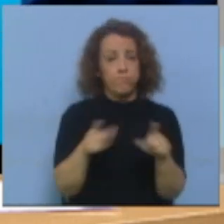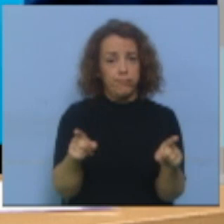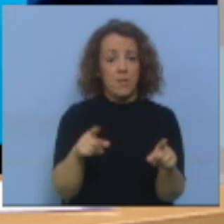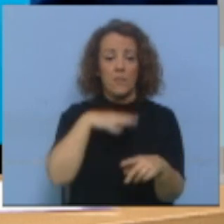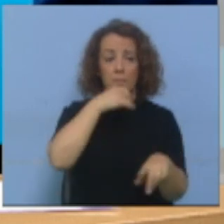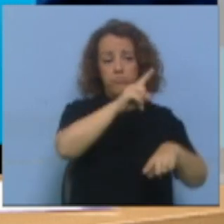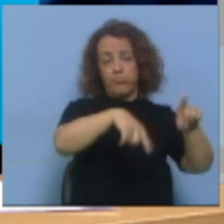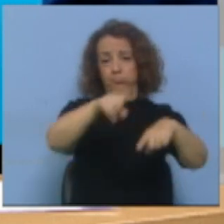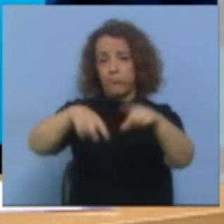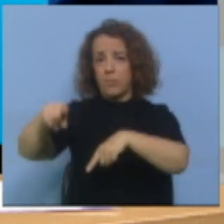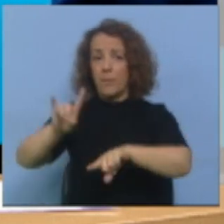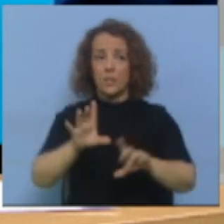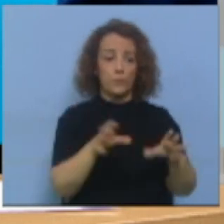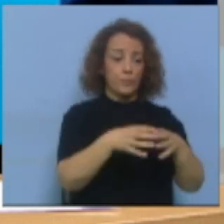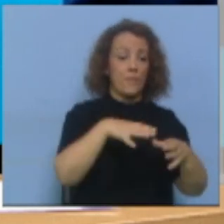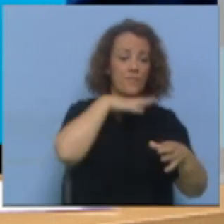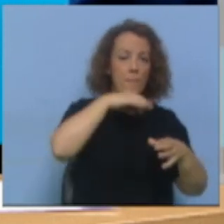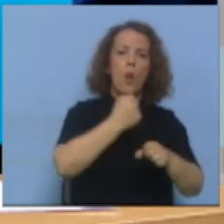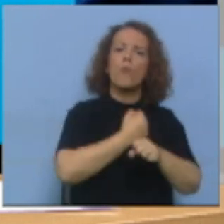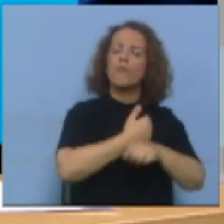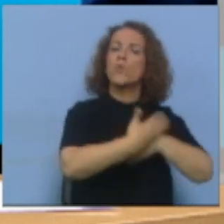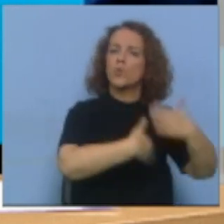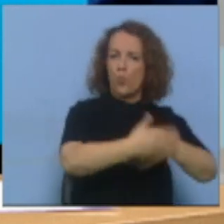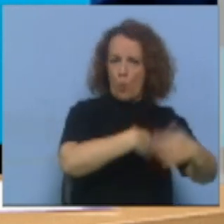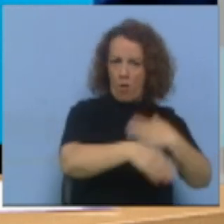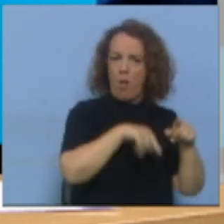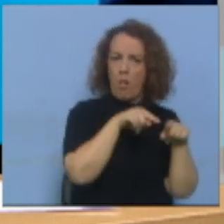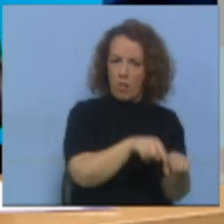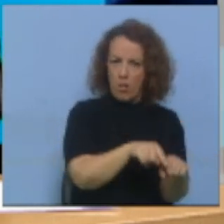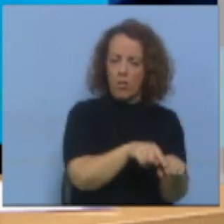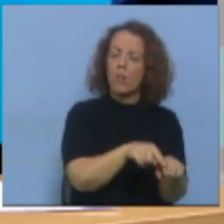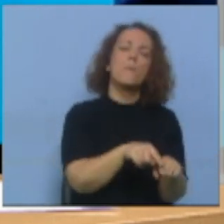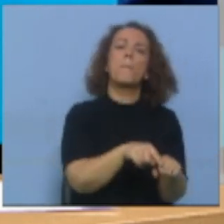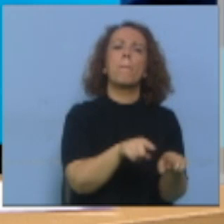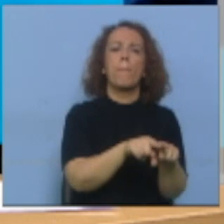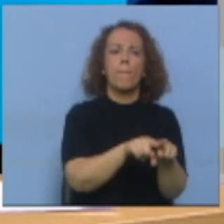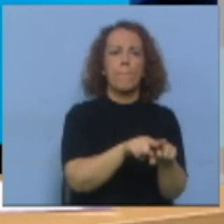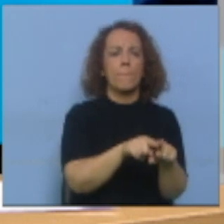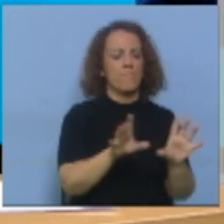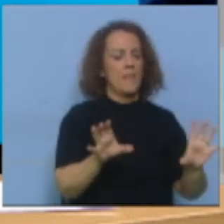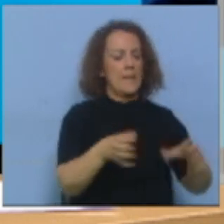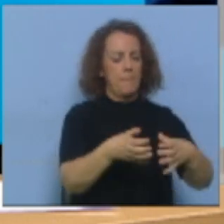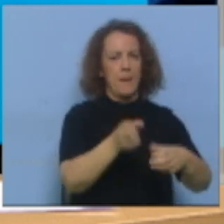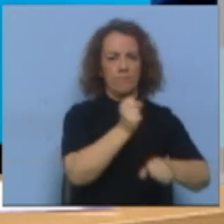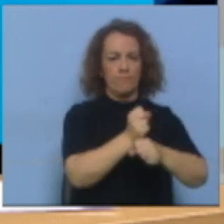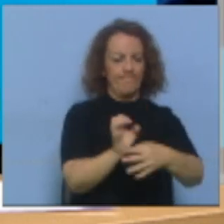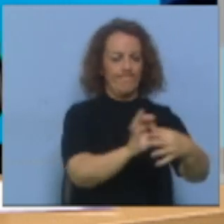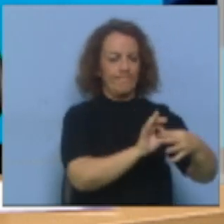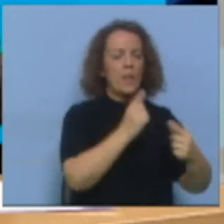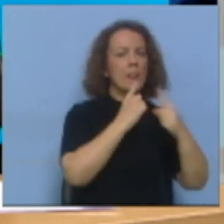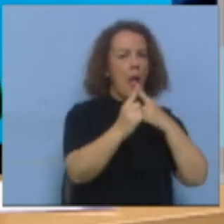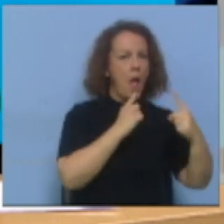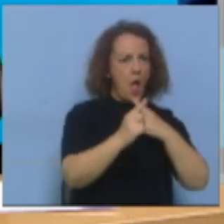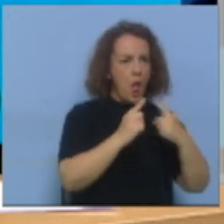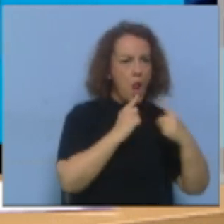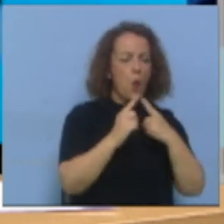Mas fazer a diferença entre uma família que é funcional, que, portanto, trabalham como equipa, que dialogam, têm